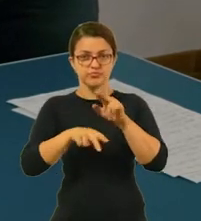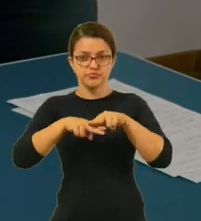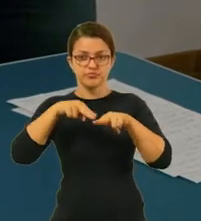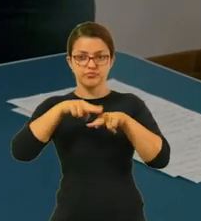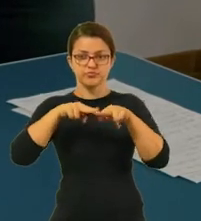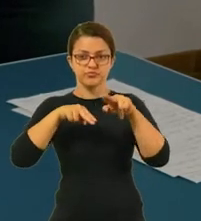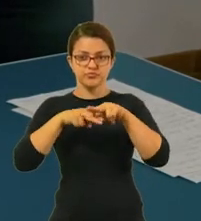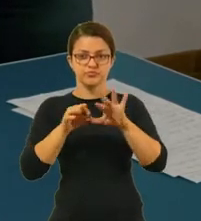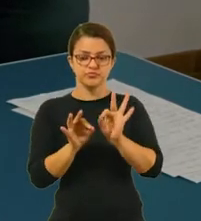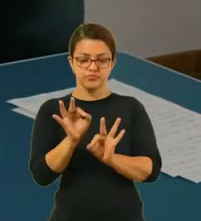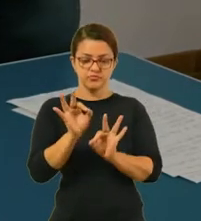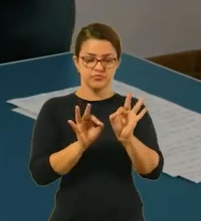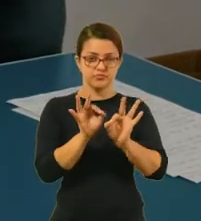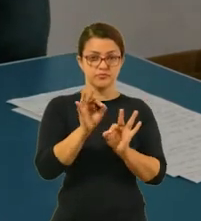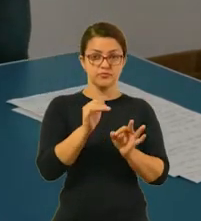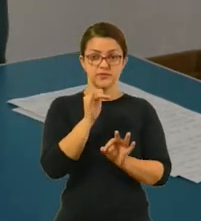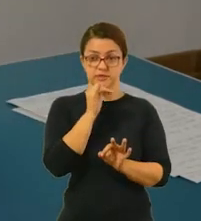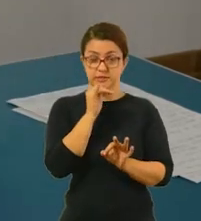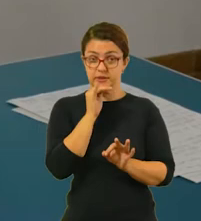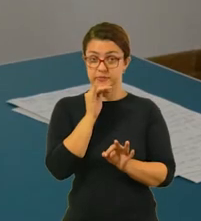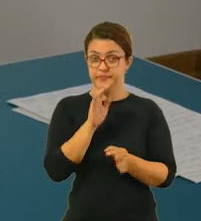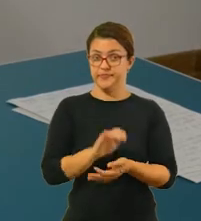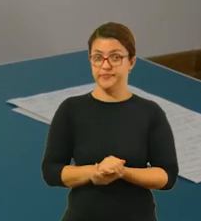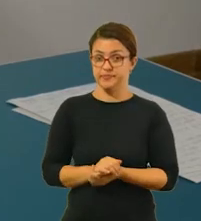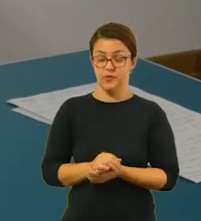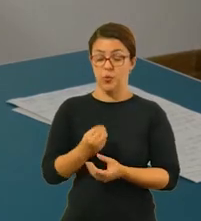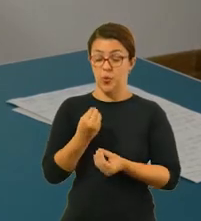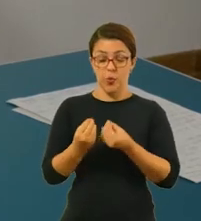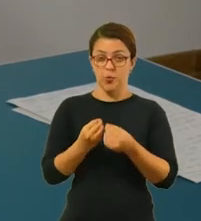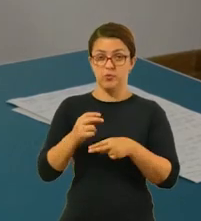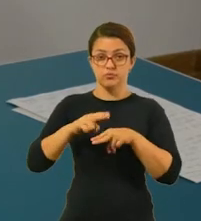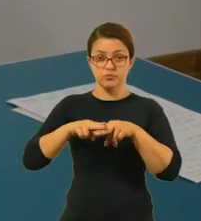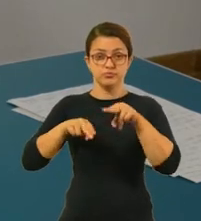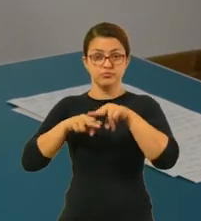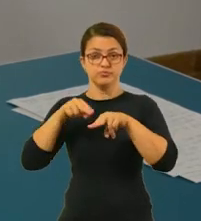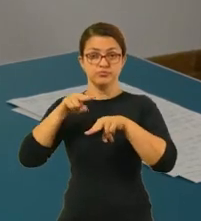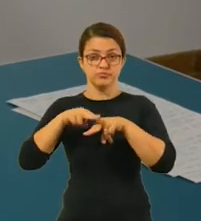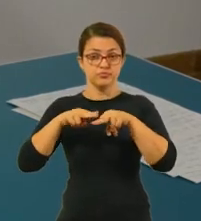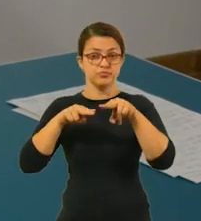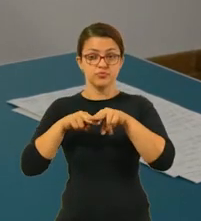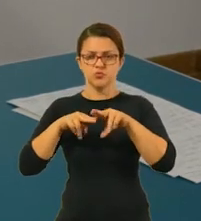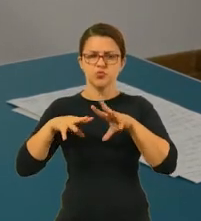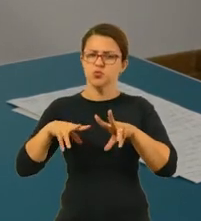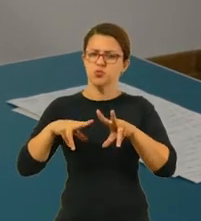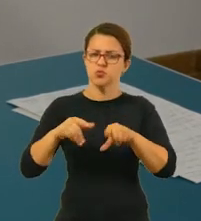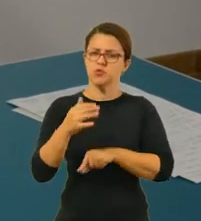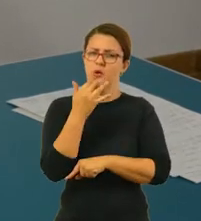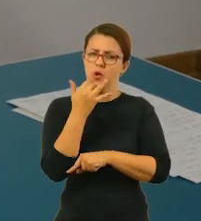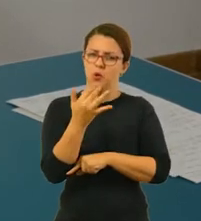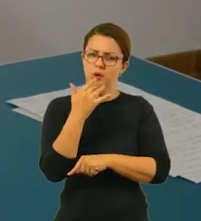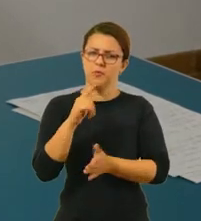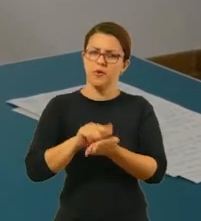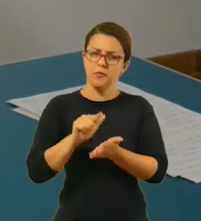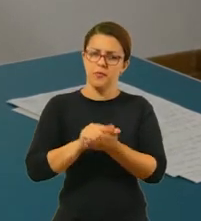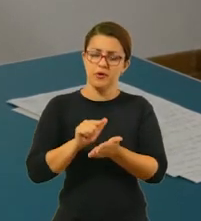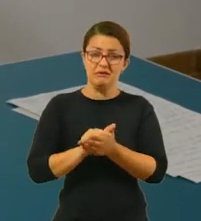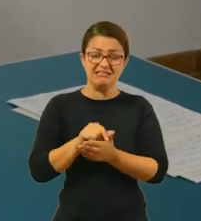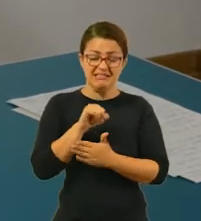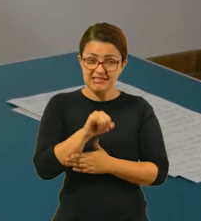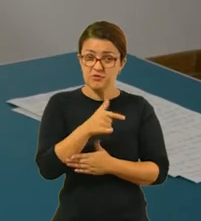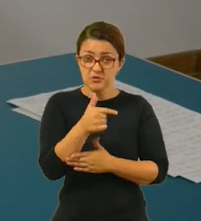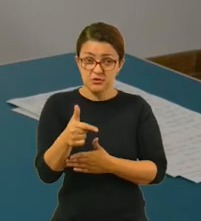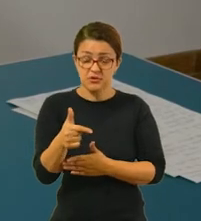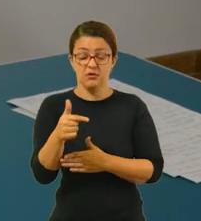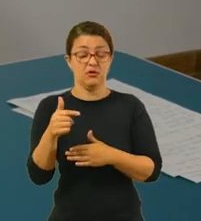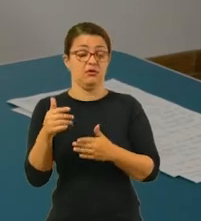Veja o exemplo. Então, olha só, nós temos aqui um exemplo de uma fogueira que foi feita toda com papel colorido, certo? Se você não tem